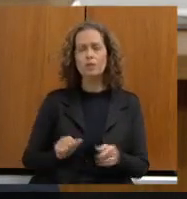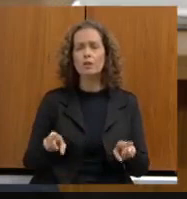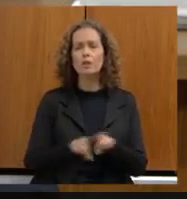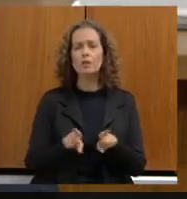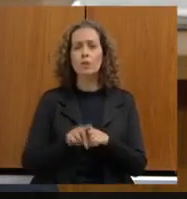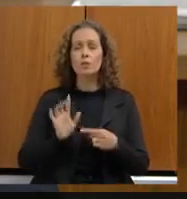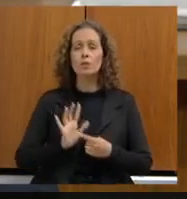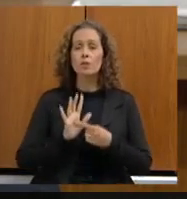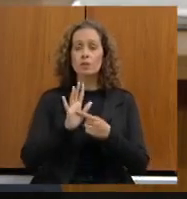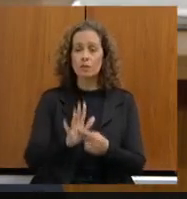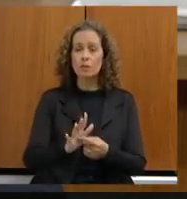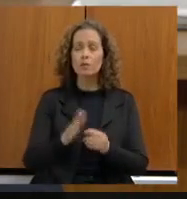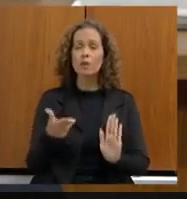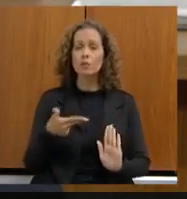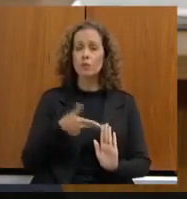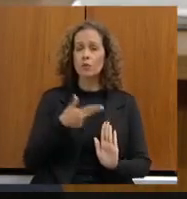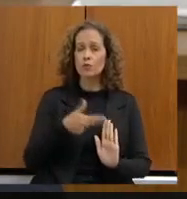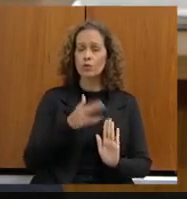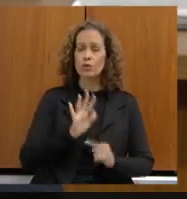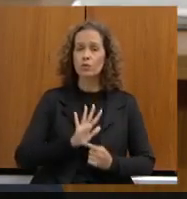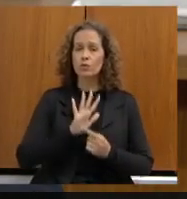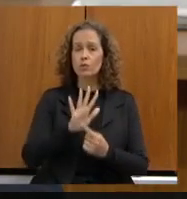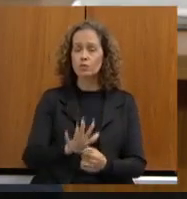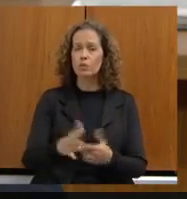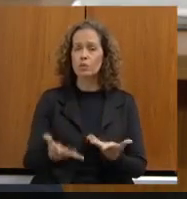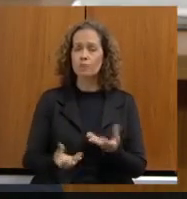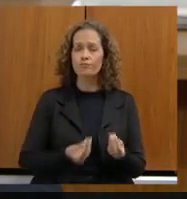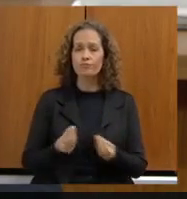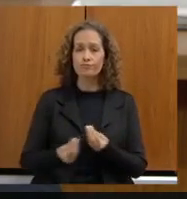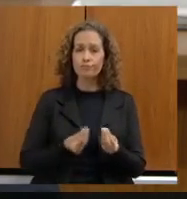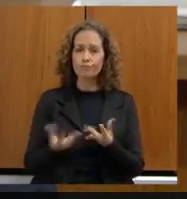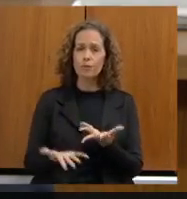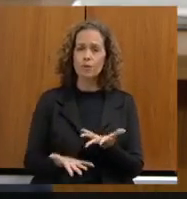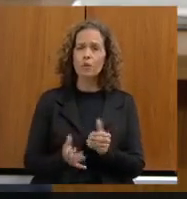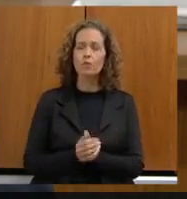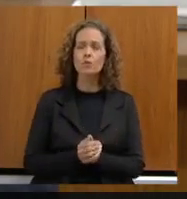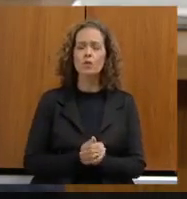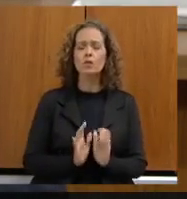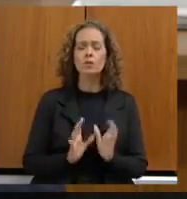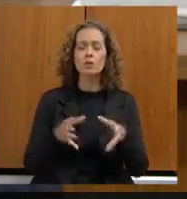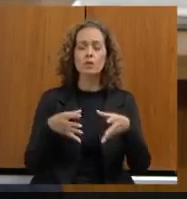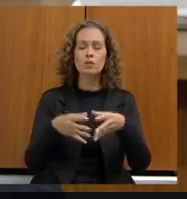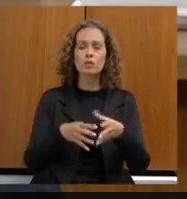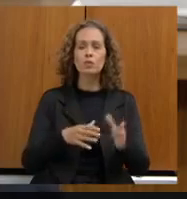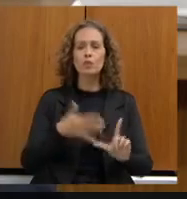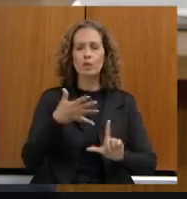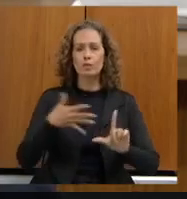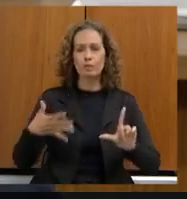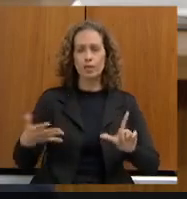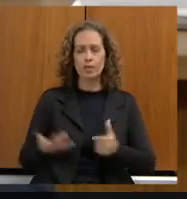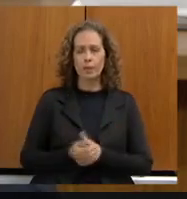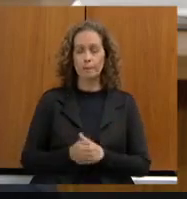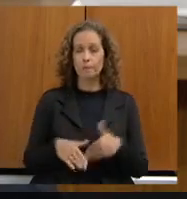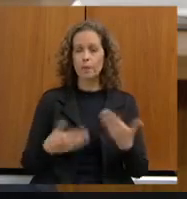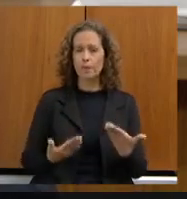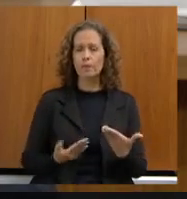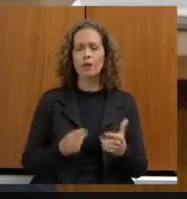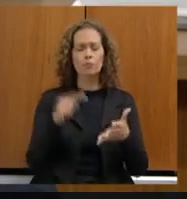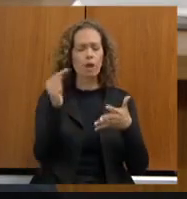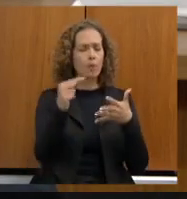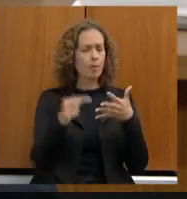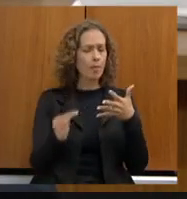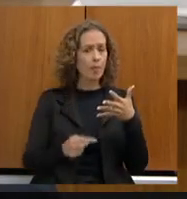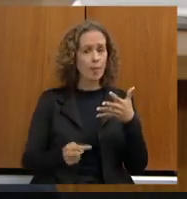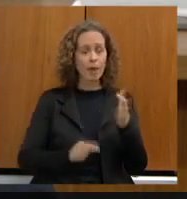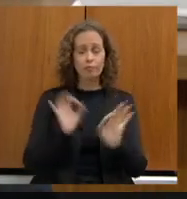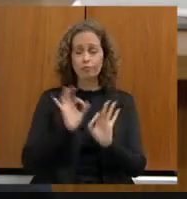de resolução para disciplinar o tratamento acolhedor do público LGBT então assim todas as providências estão sendo tomadas